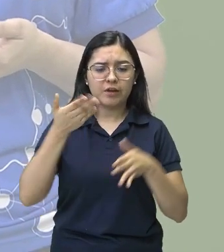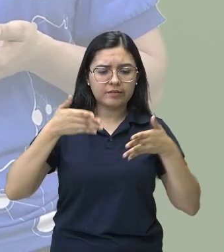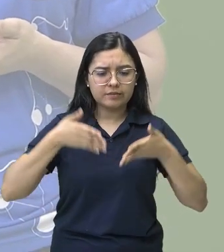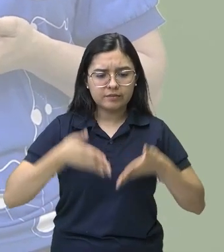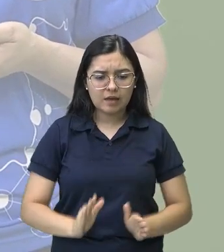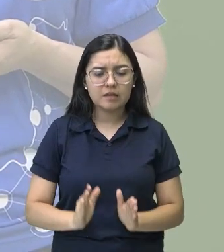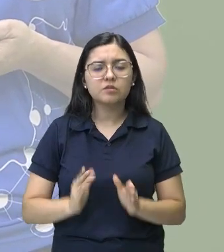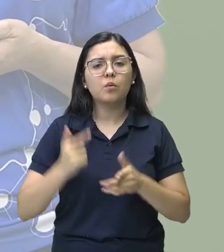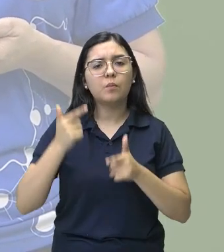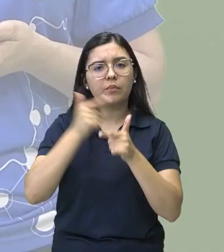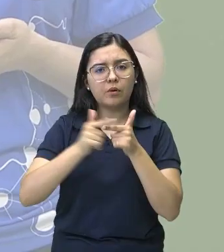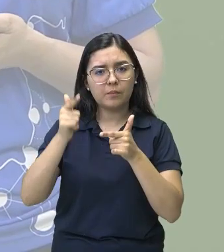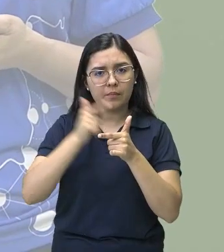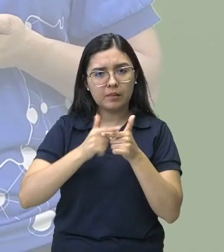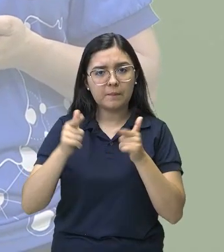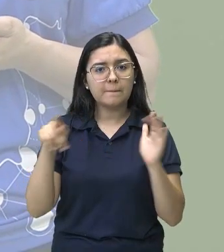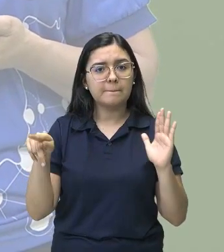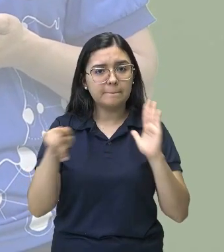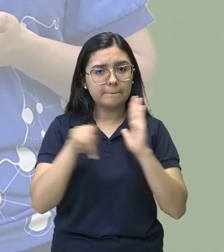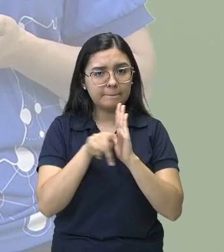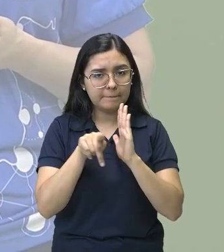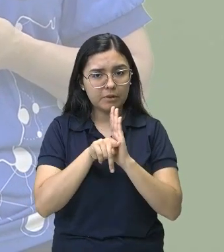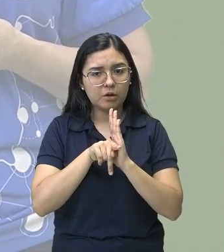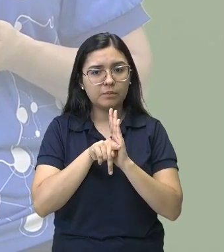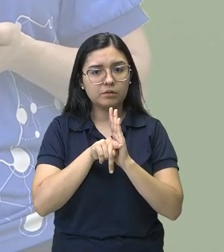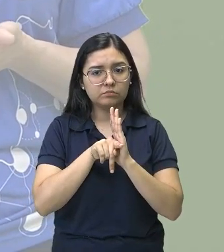uma condição, né, própria para